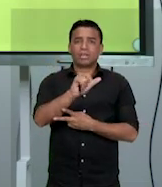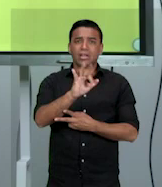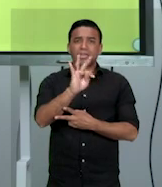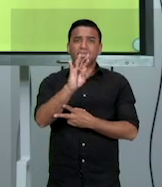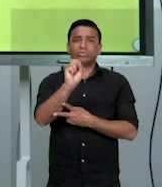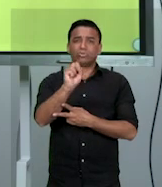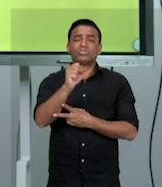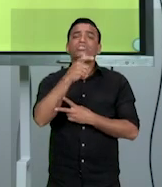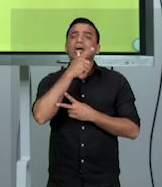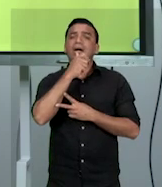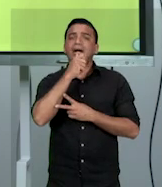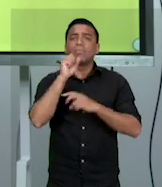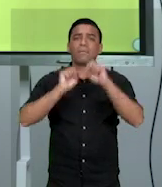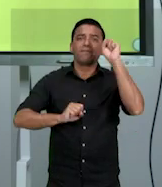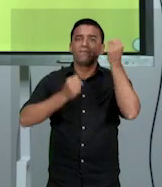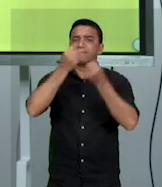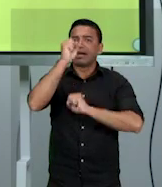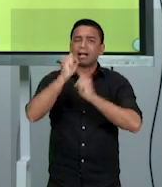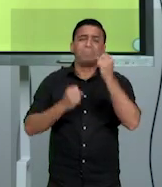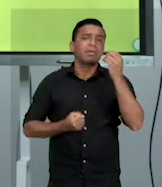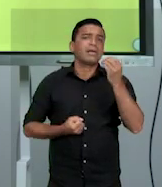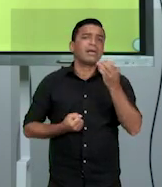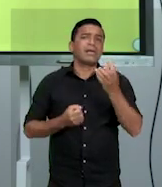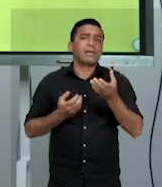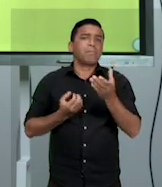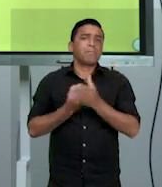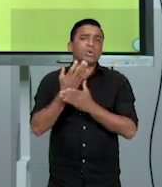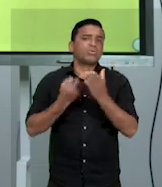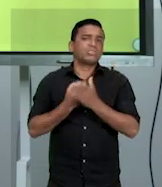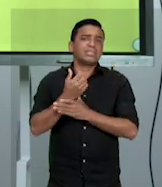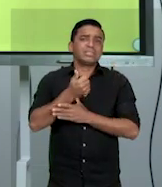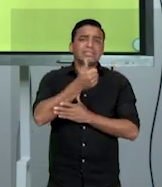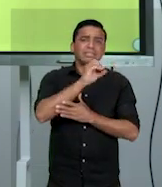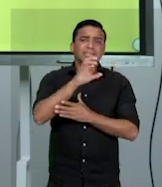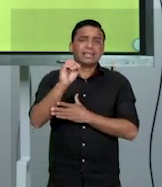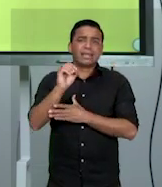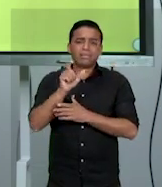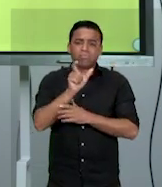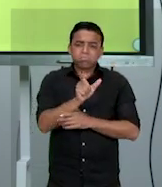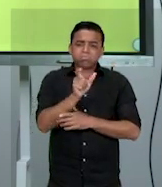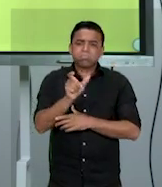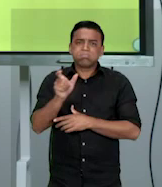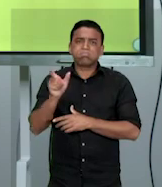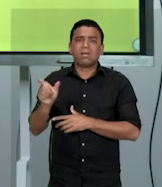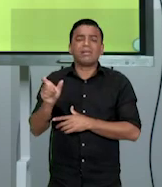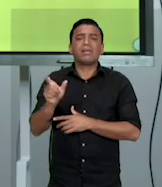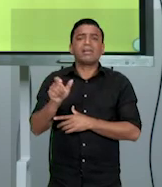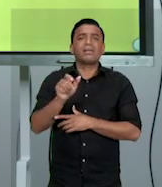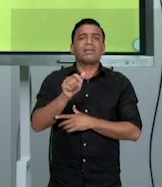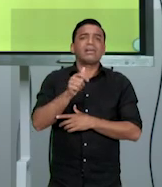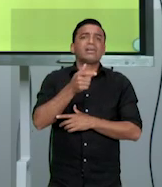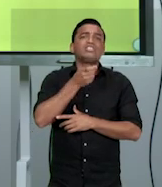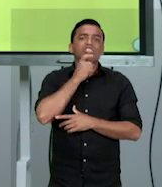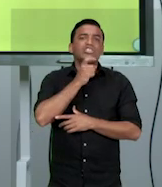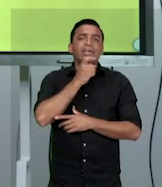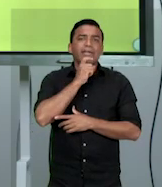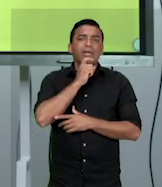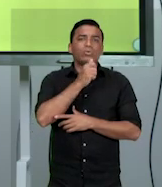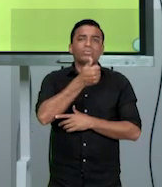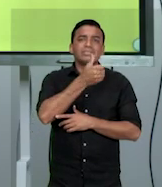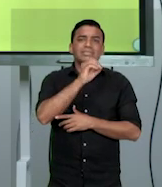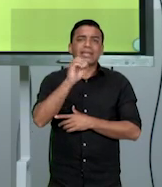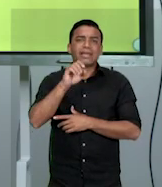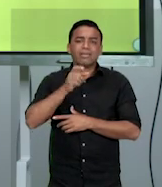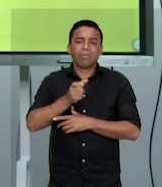fábrica produzir 100 blocos de gelo? Então, o volume desse